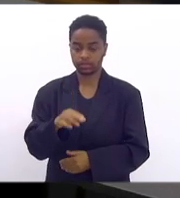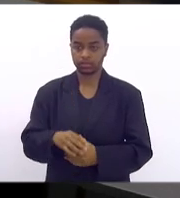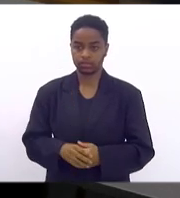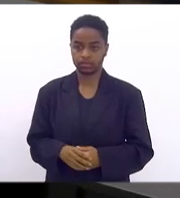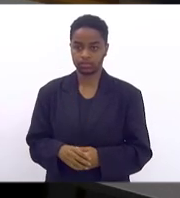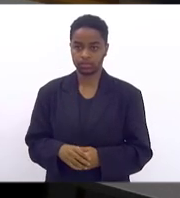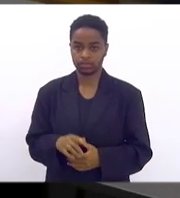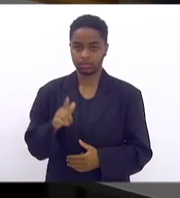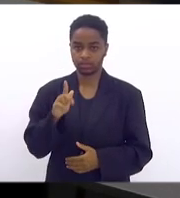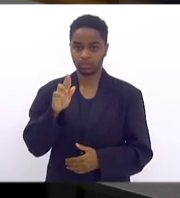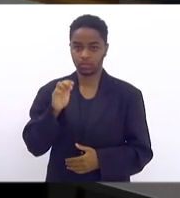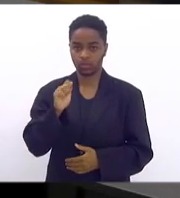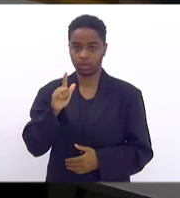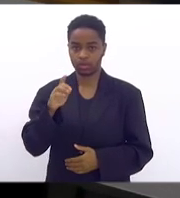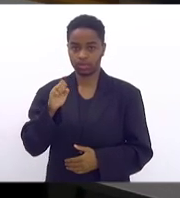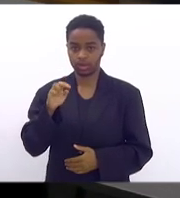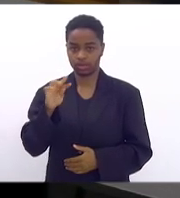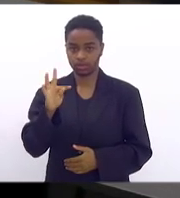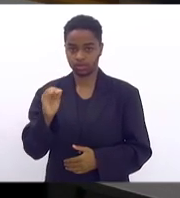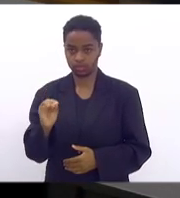do Gualberto,